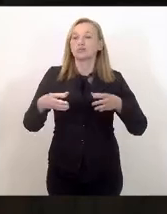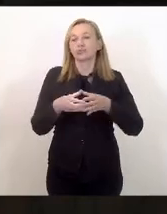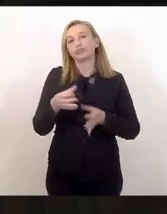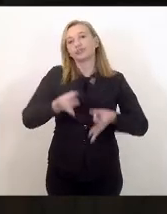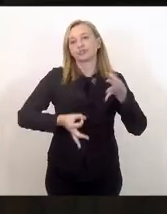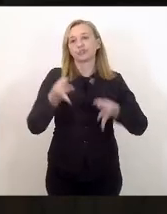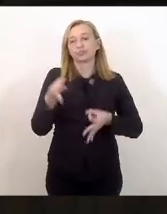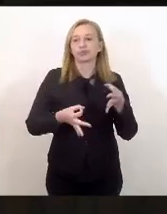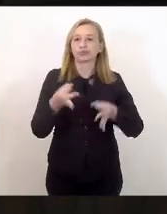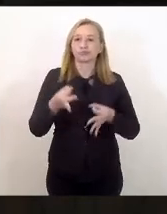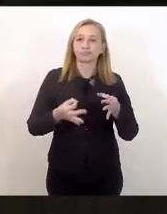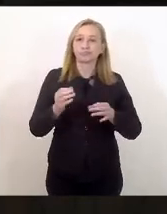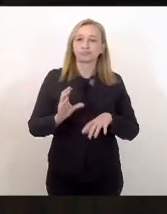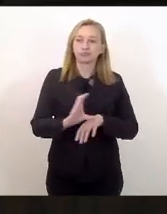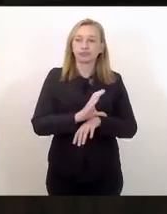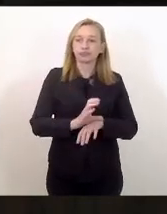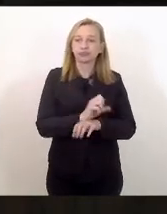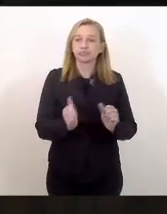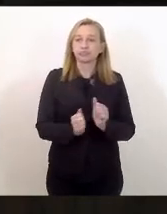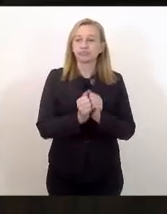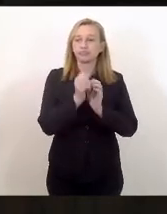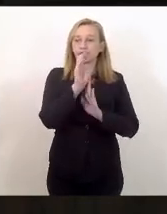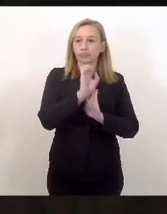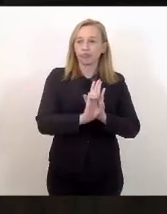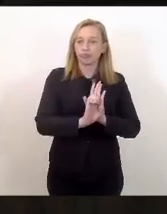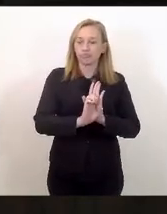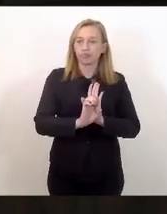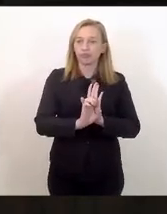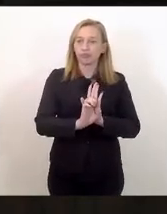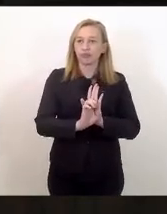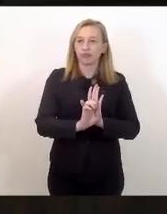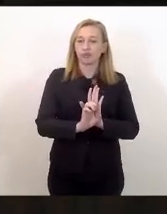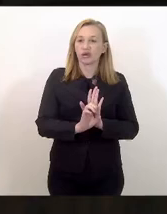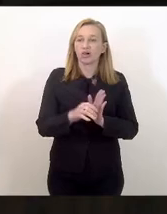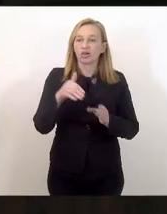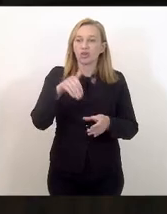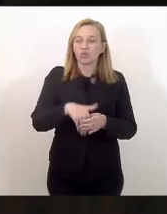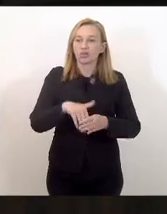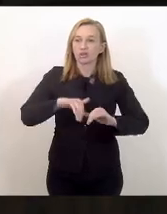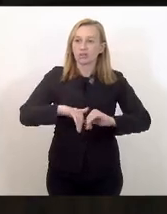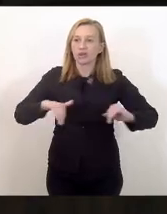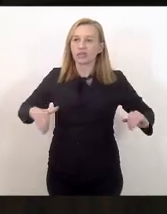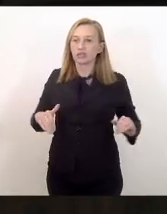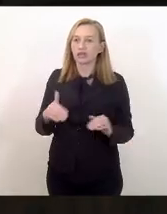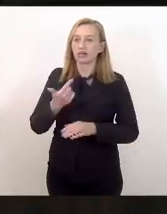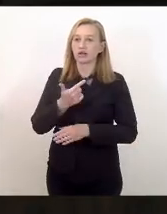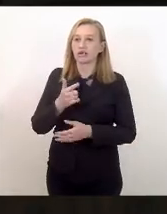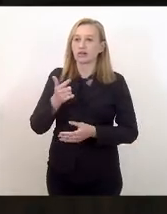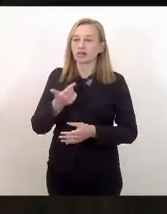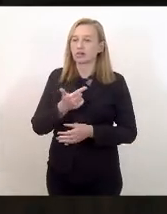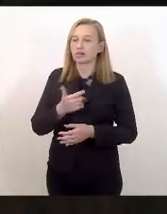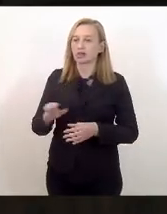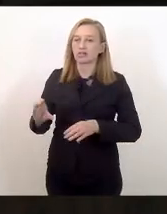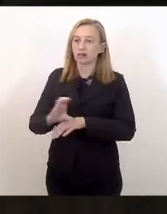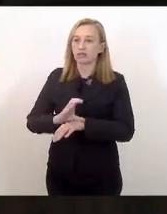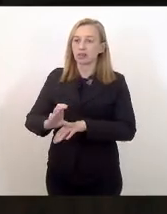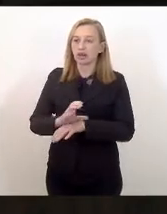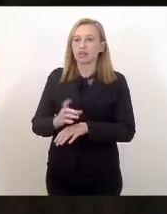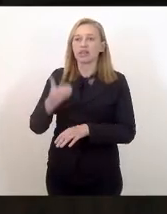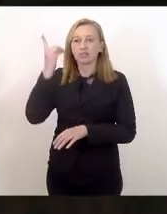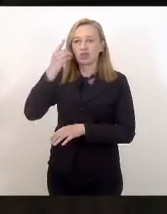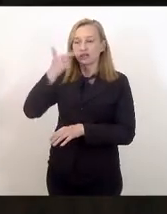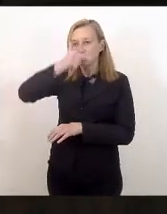pela constitucionalidade com emendas, com voto em separado pela inconstitucionalidade do deputado Luiz Paulo, de Agricultura,